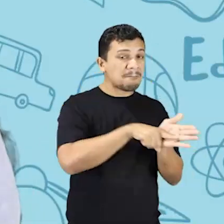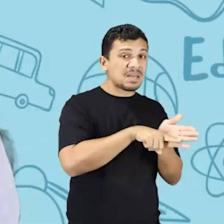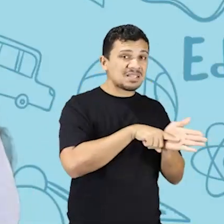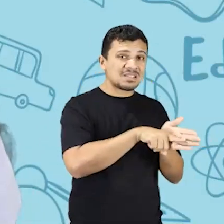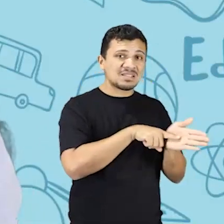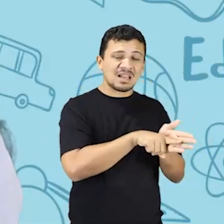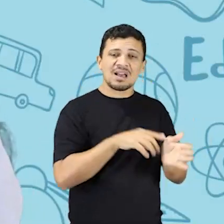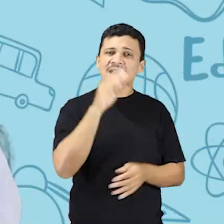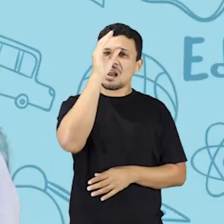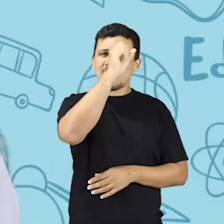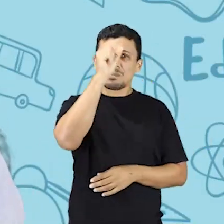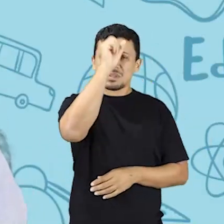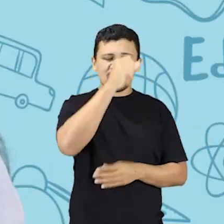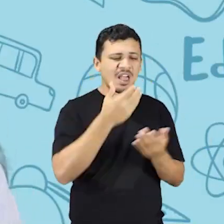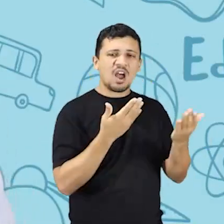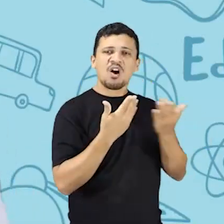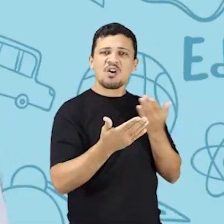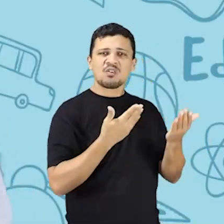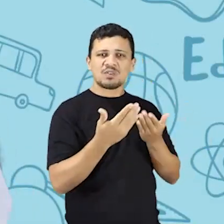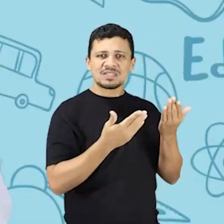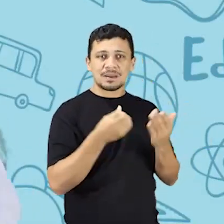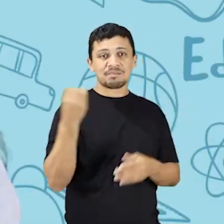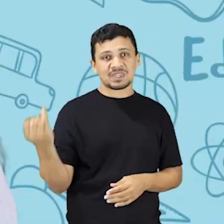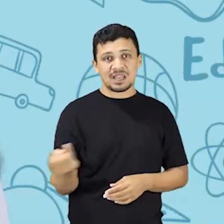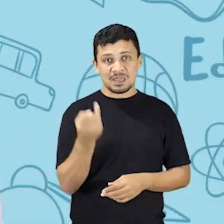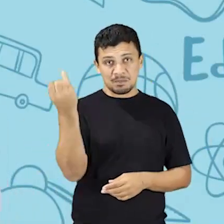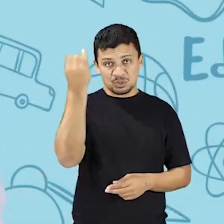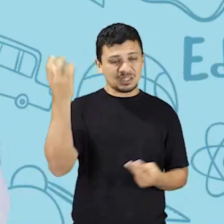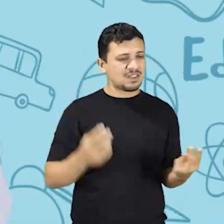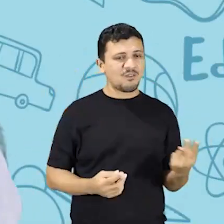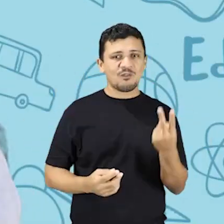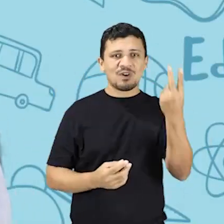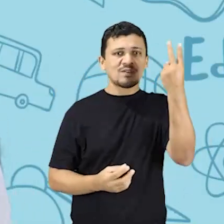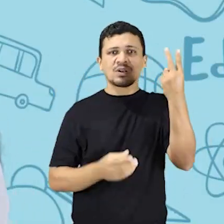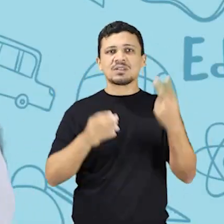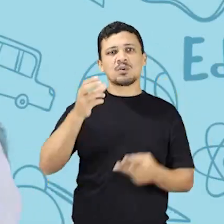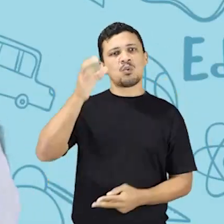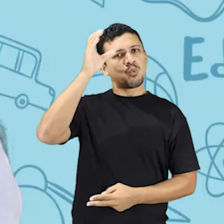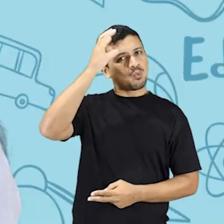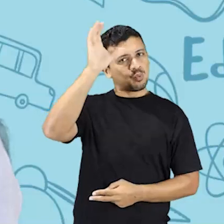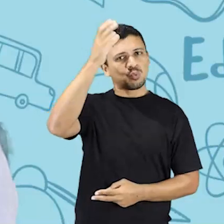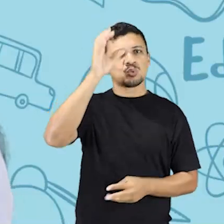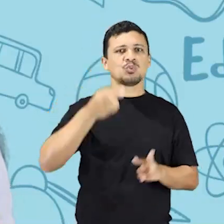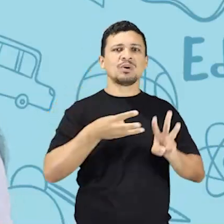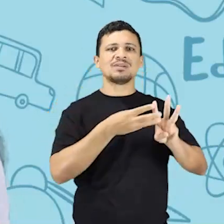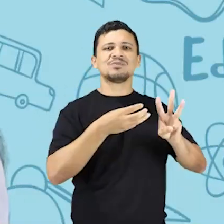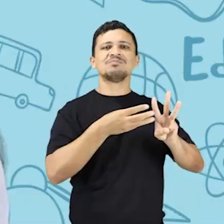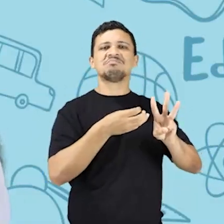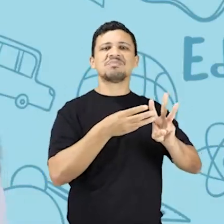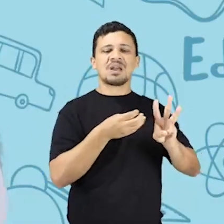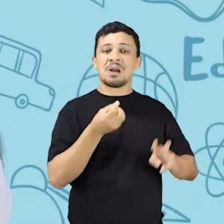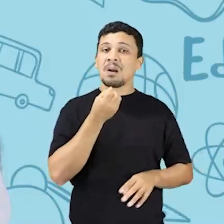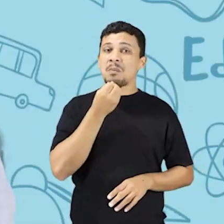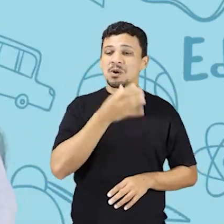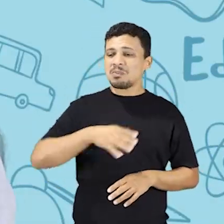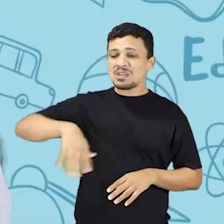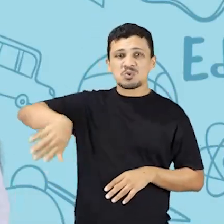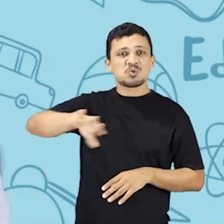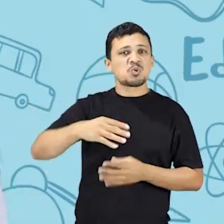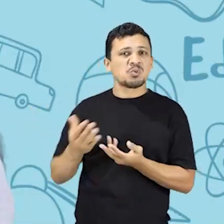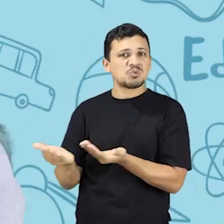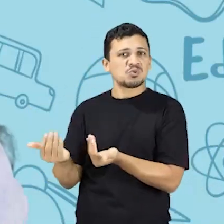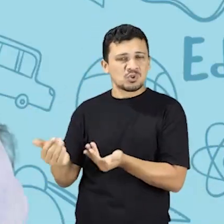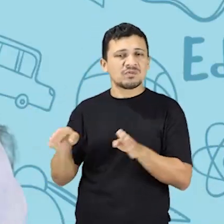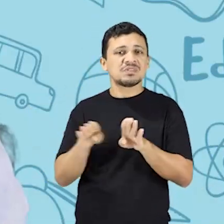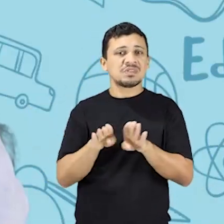a aprender e a conversar sobre a importância da valorização da cultura indígena para o bem da nossa geração e